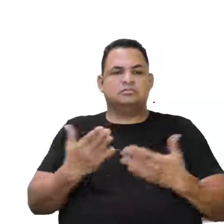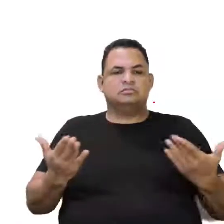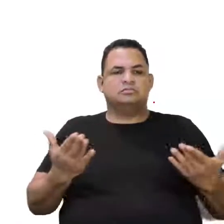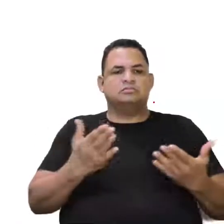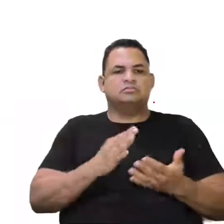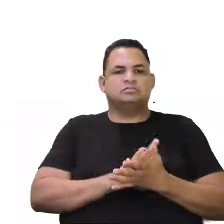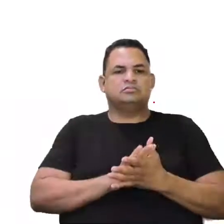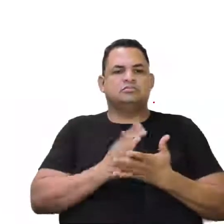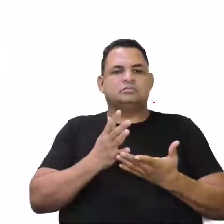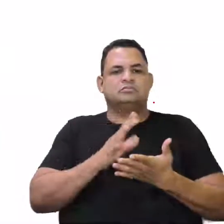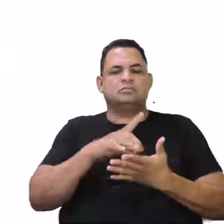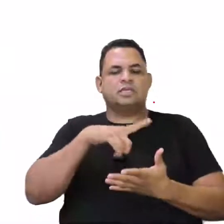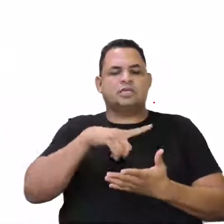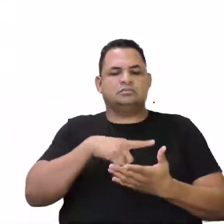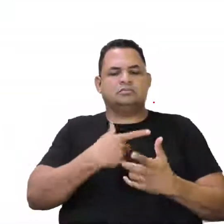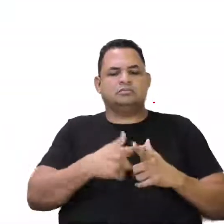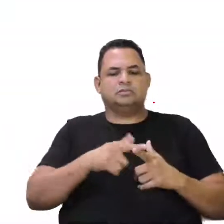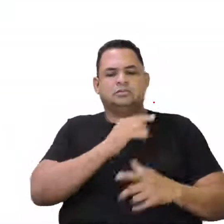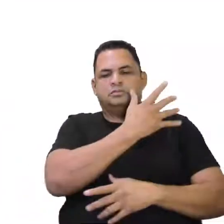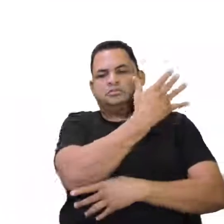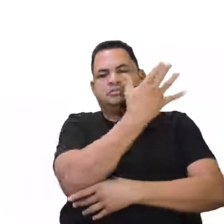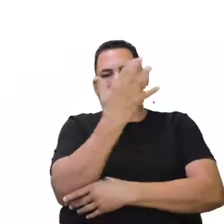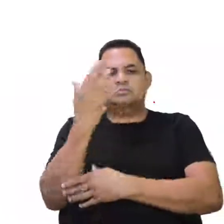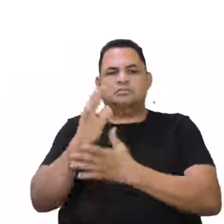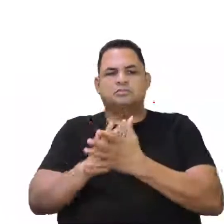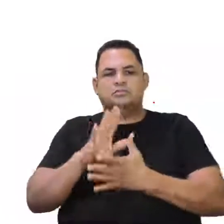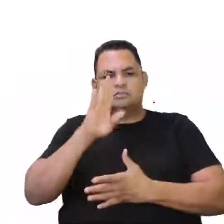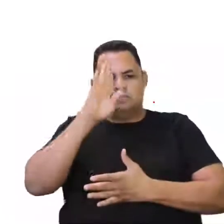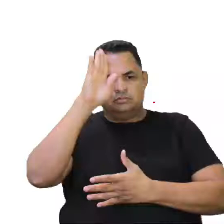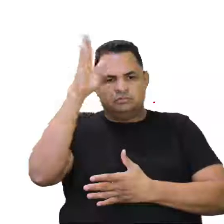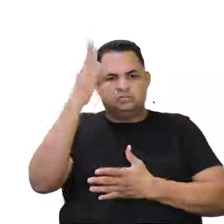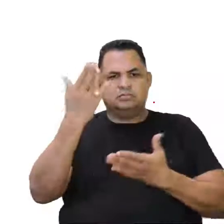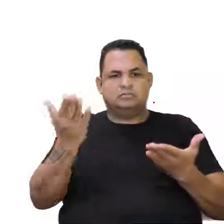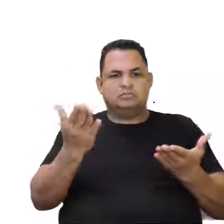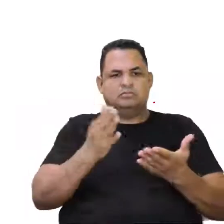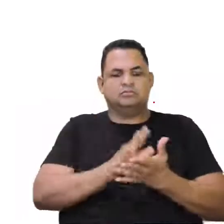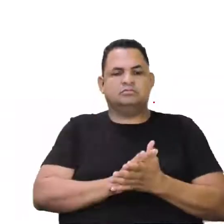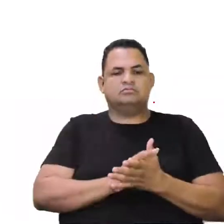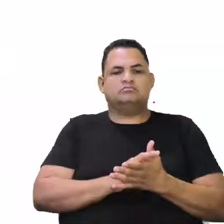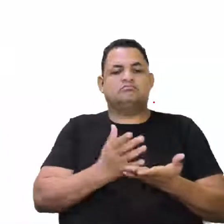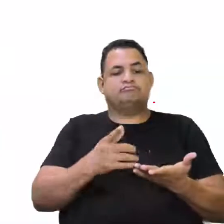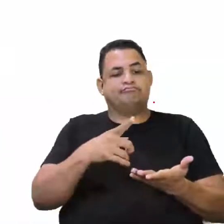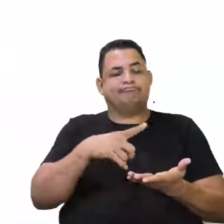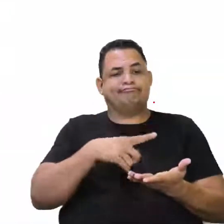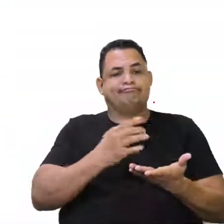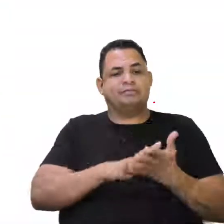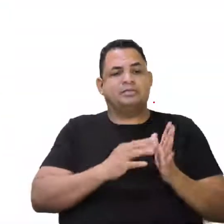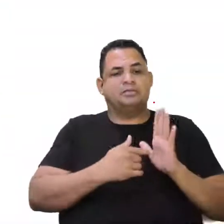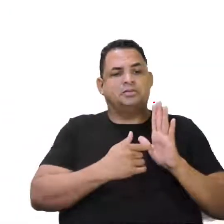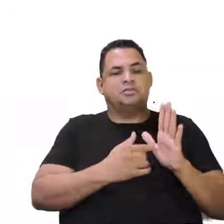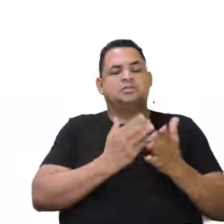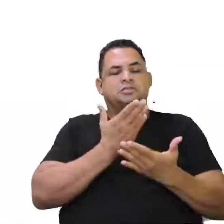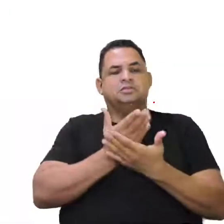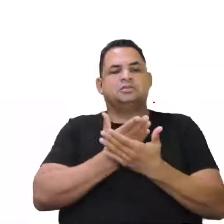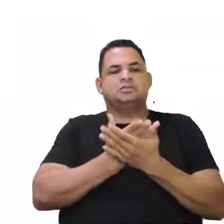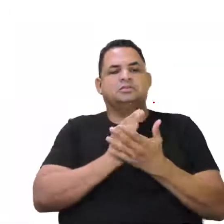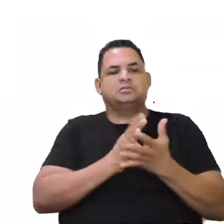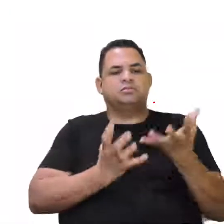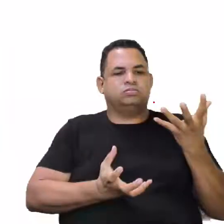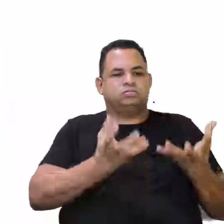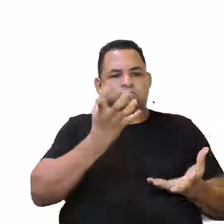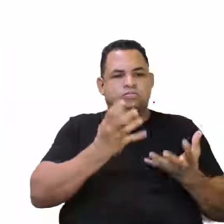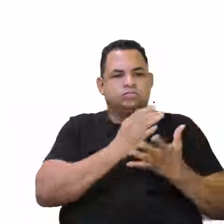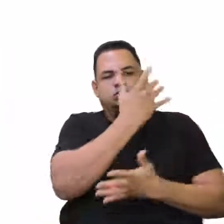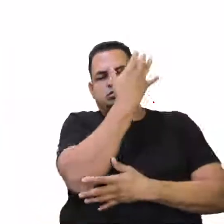brasileiros enfrentam problemas ambientais. E entre os principais estão quem? Justamente o que a gente está destacando nessa aula, as